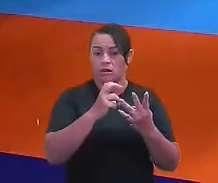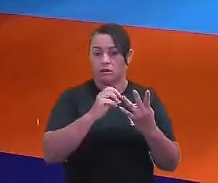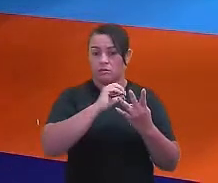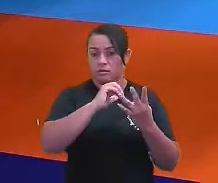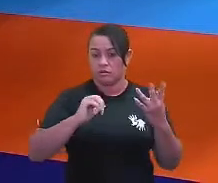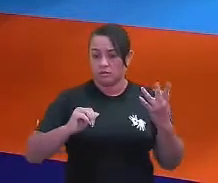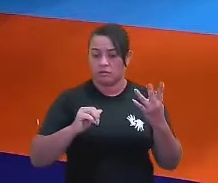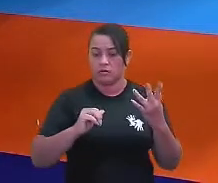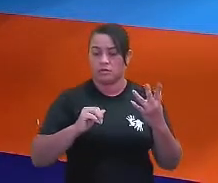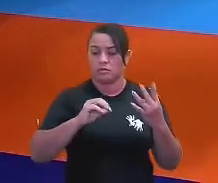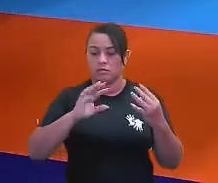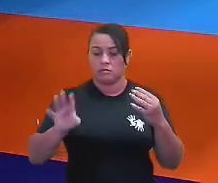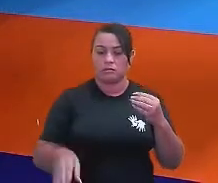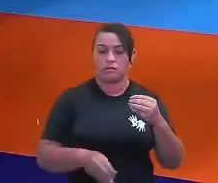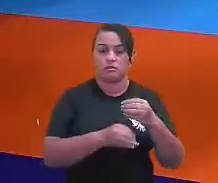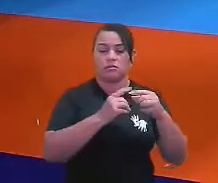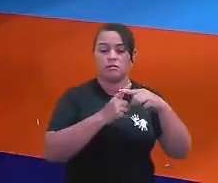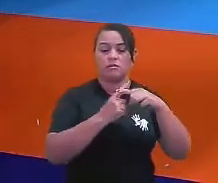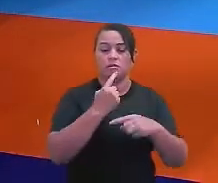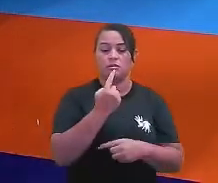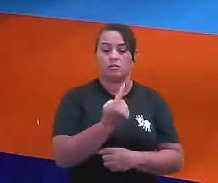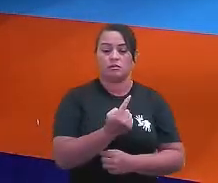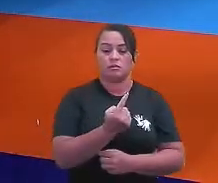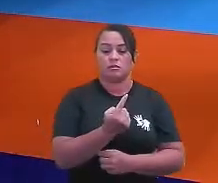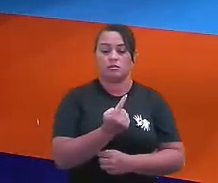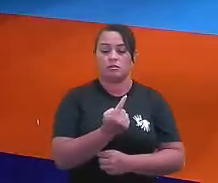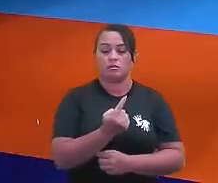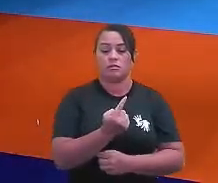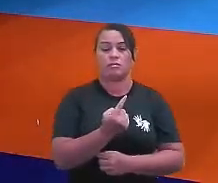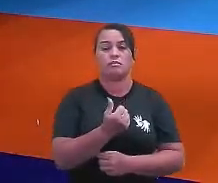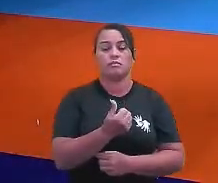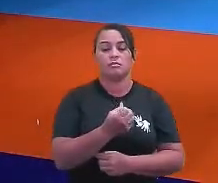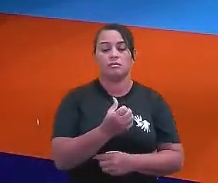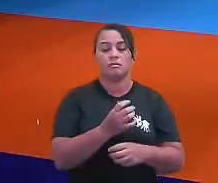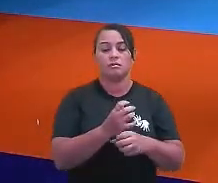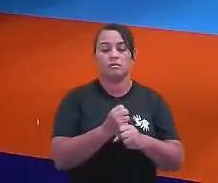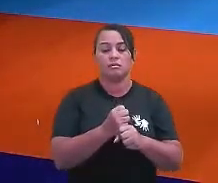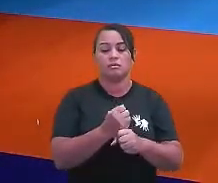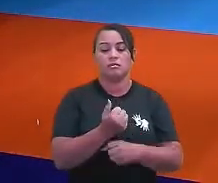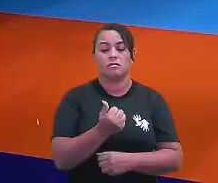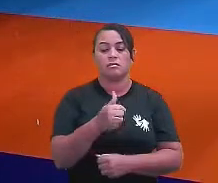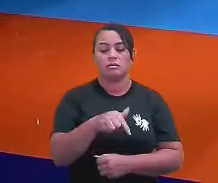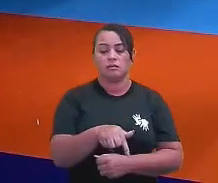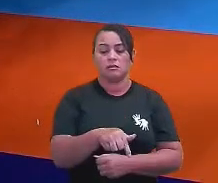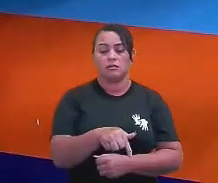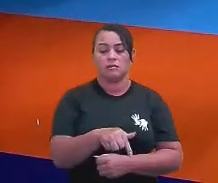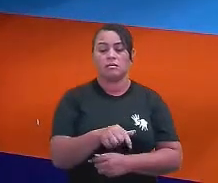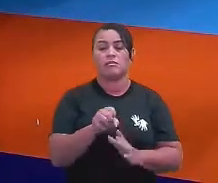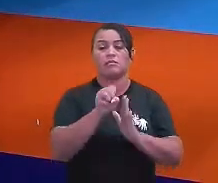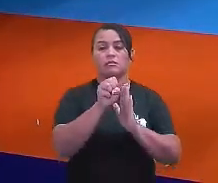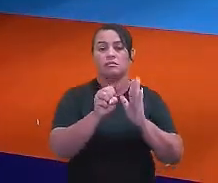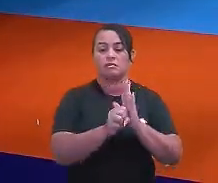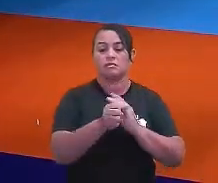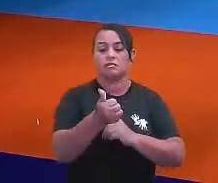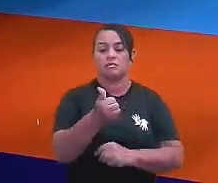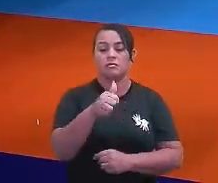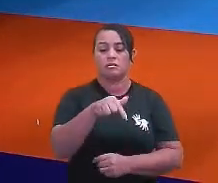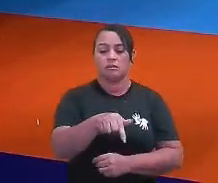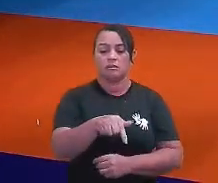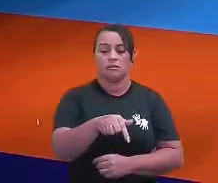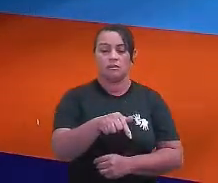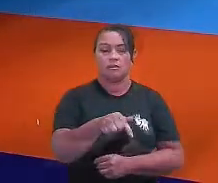vou adicionar 1 ao 16. 16 mais 1, 17. Então, século